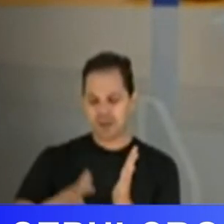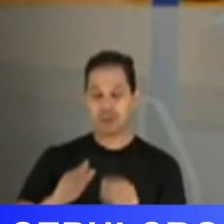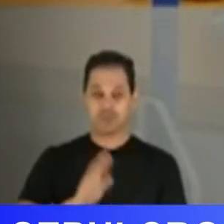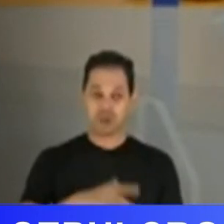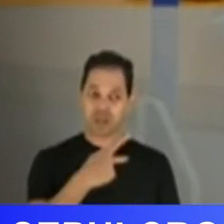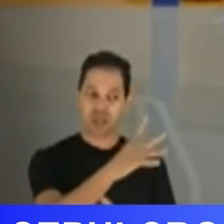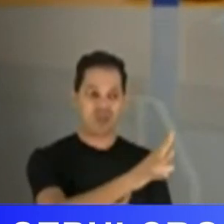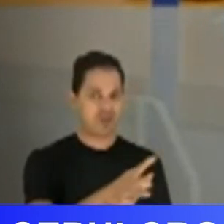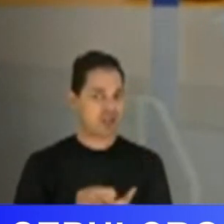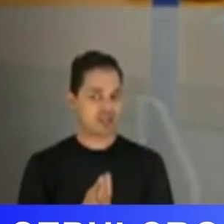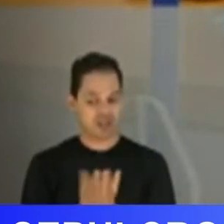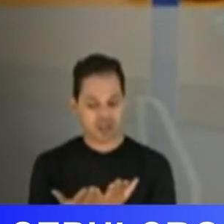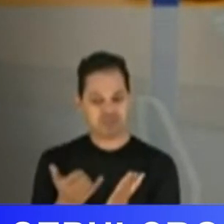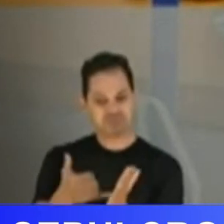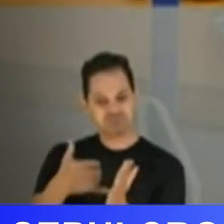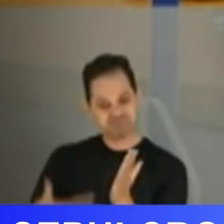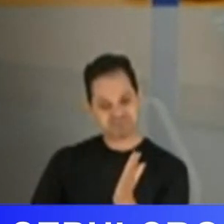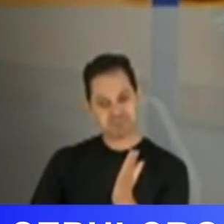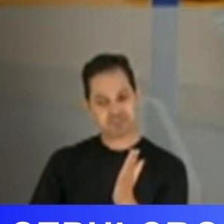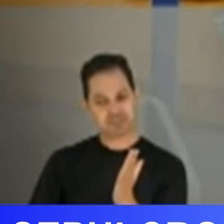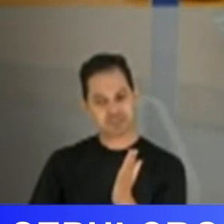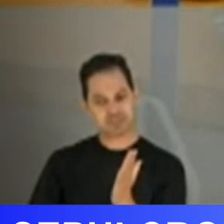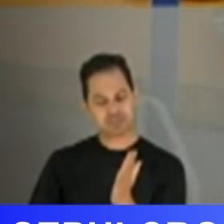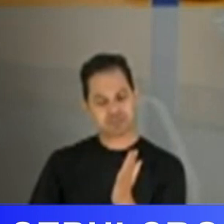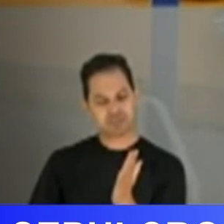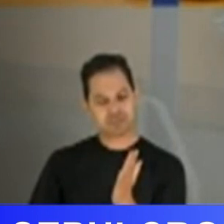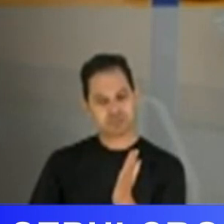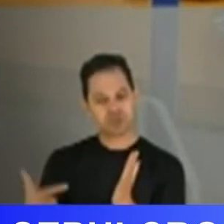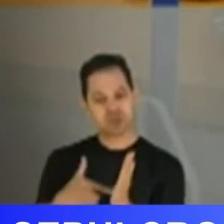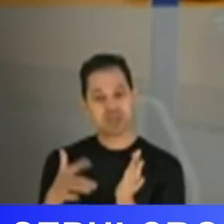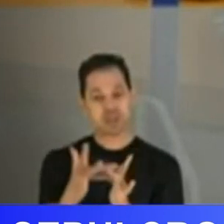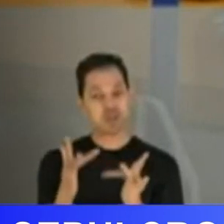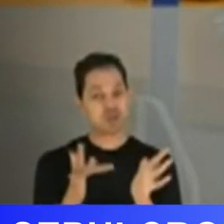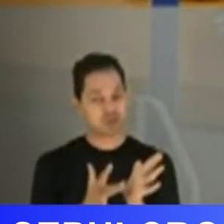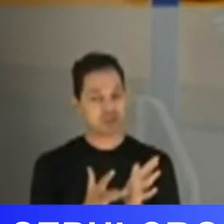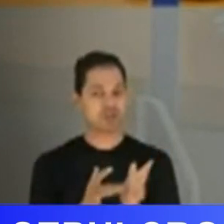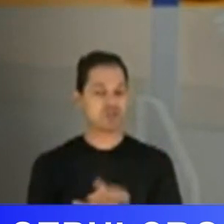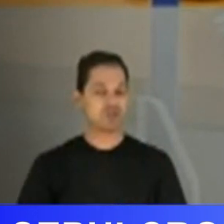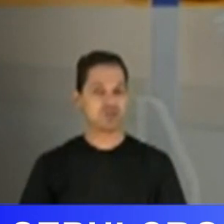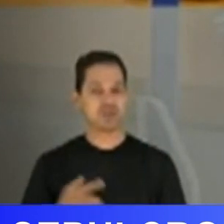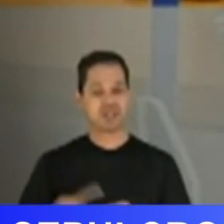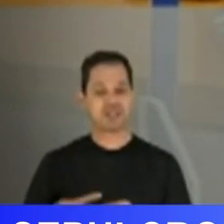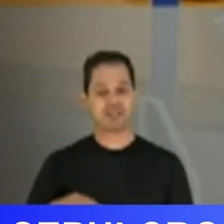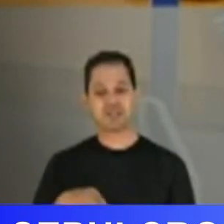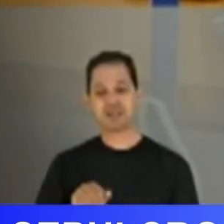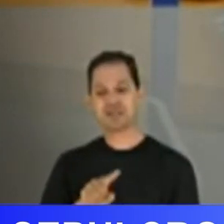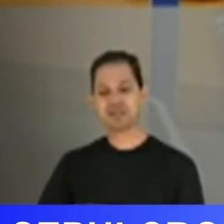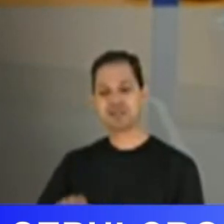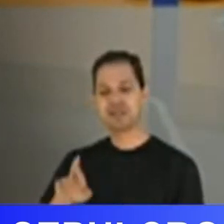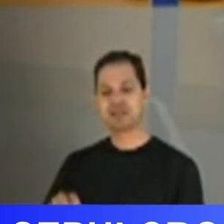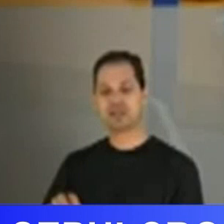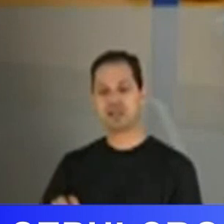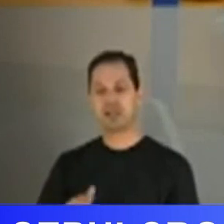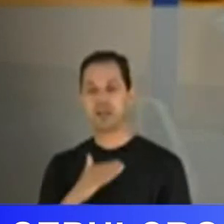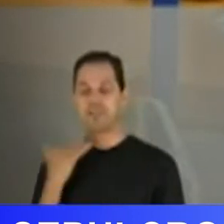iniciou falando exatamente da Bíblia, exatamente do que é Jesus Cristo de Nazaré. A diferença entre